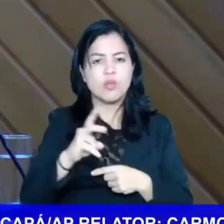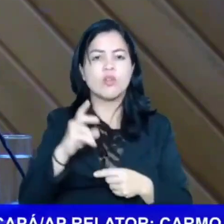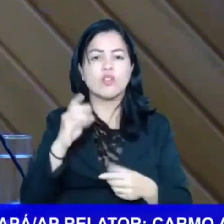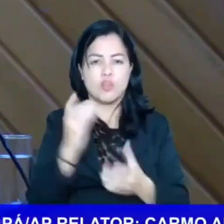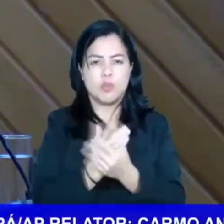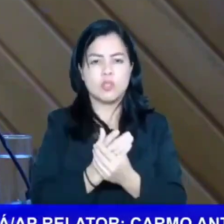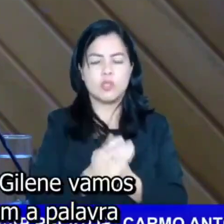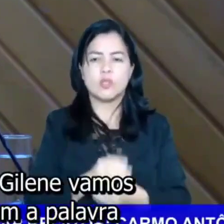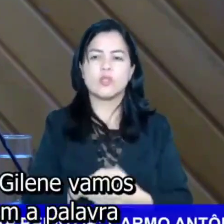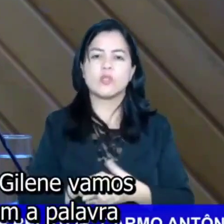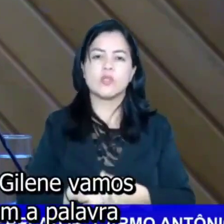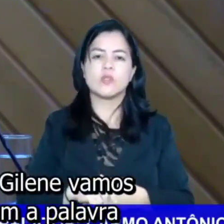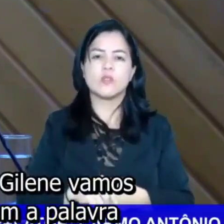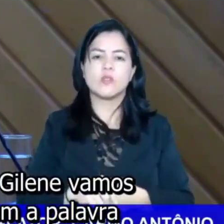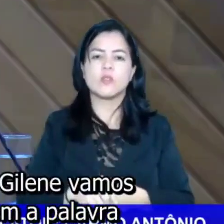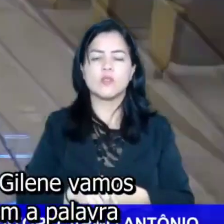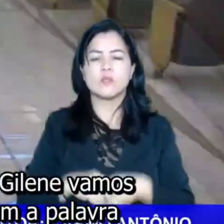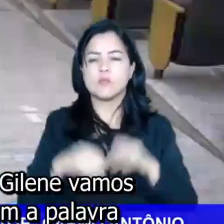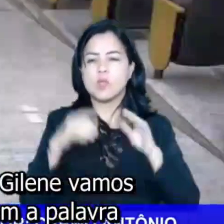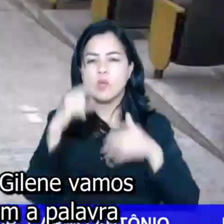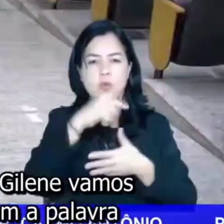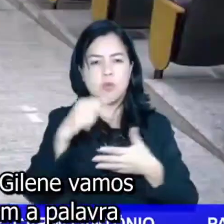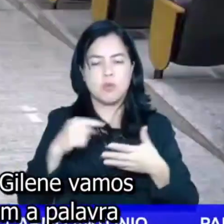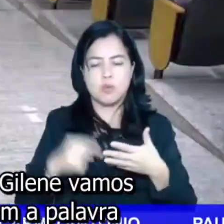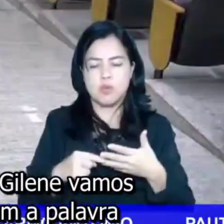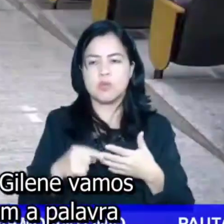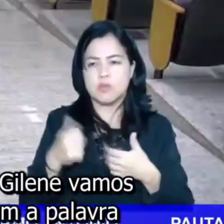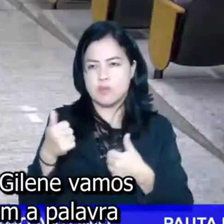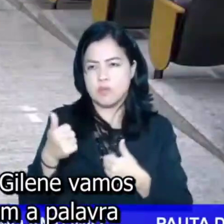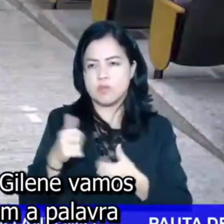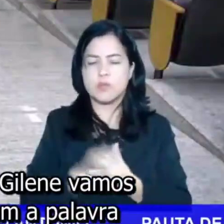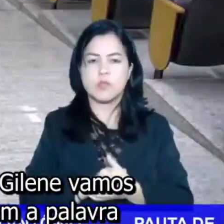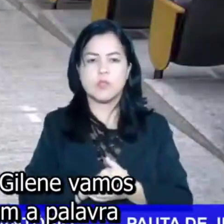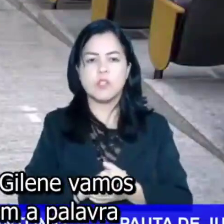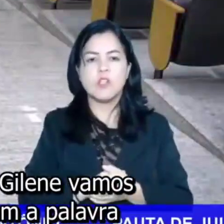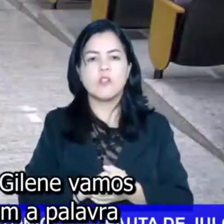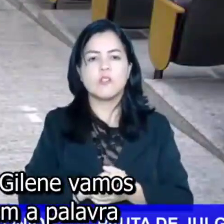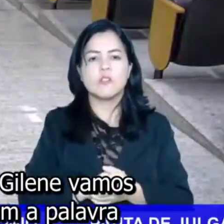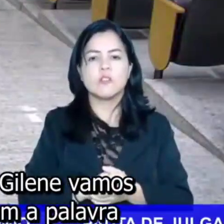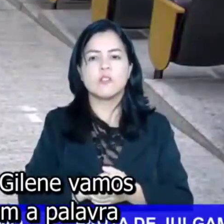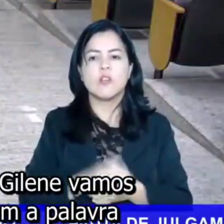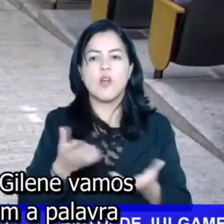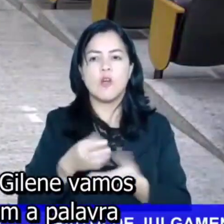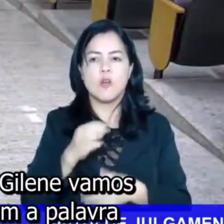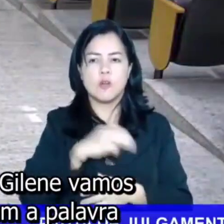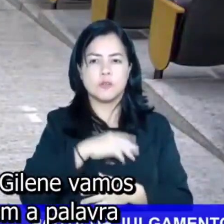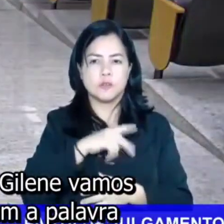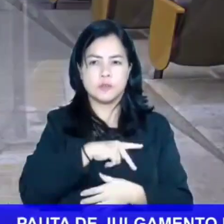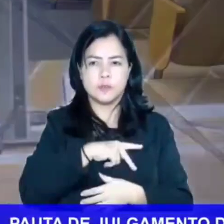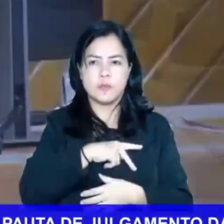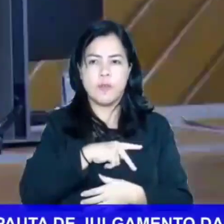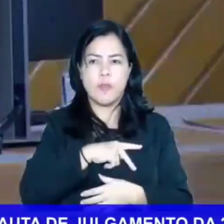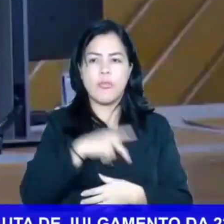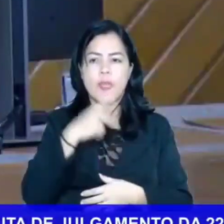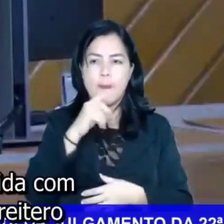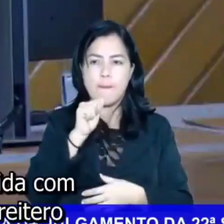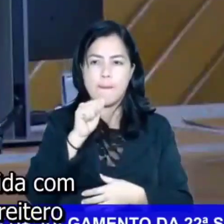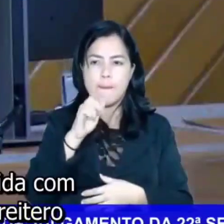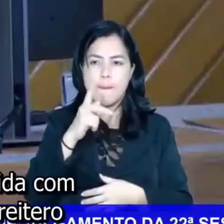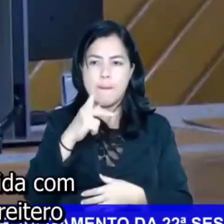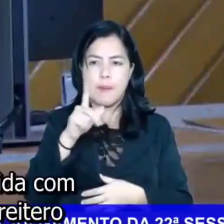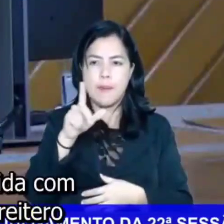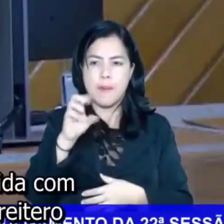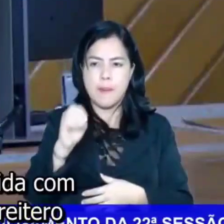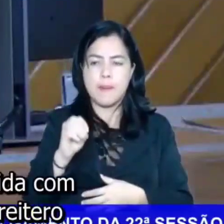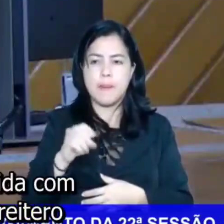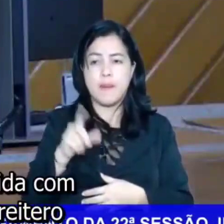ação. São os termos, excelências. Imagem ampla do plenário. Vamos ouvir o Ministério Público Eleitoral, doutor Pablo, com a palavra. Foco no procurador